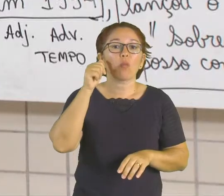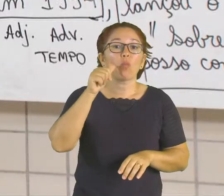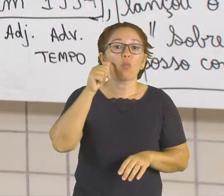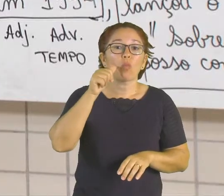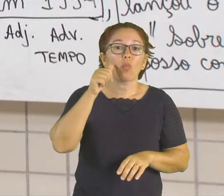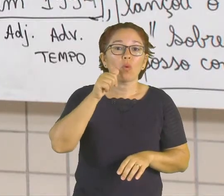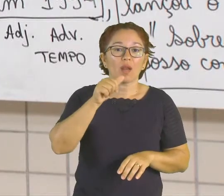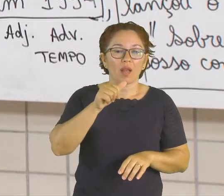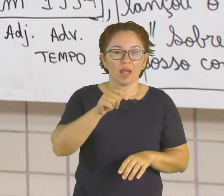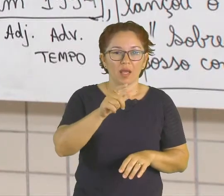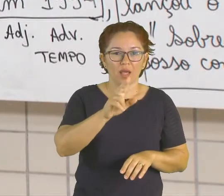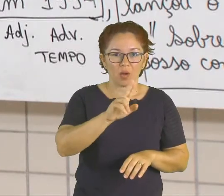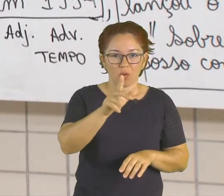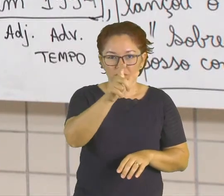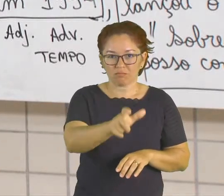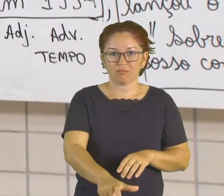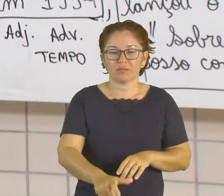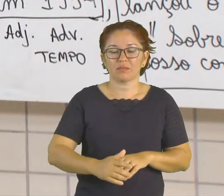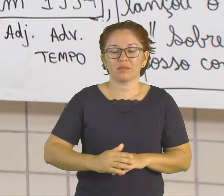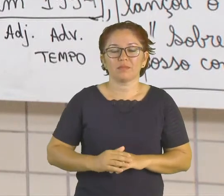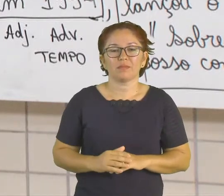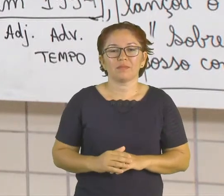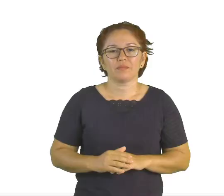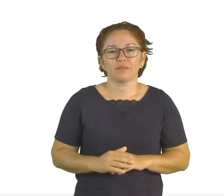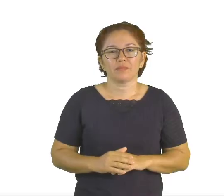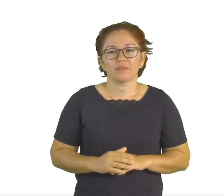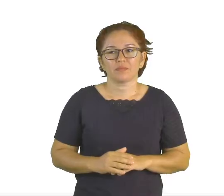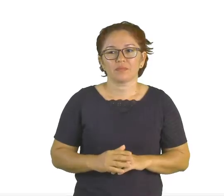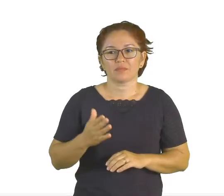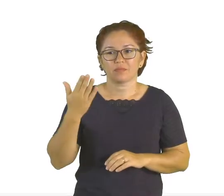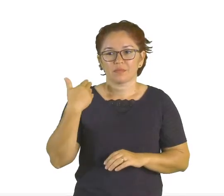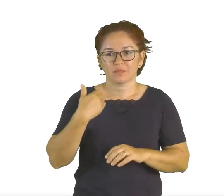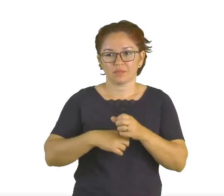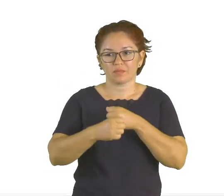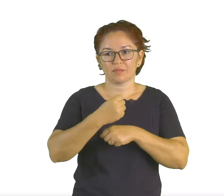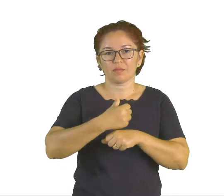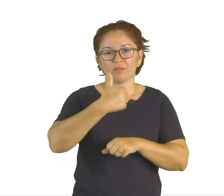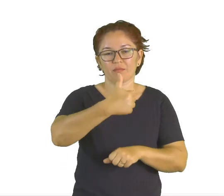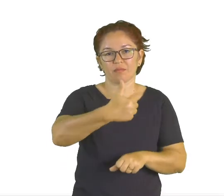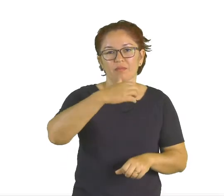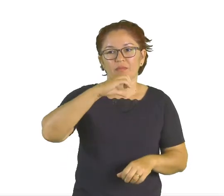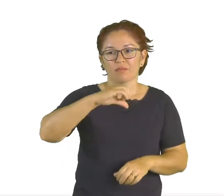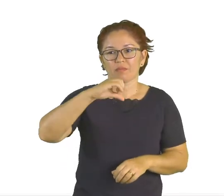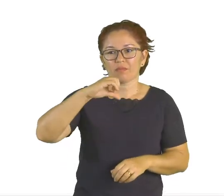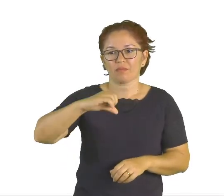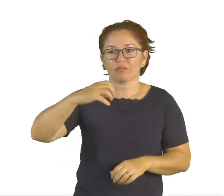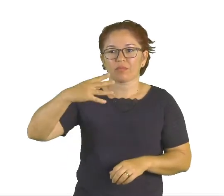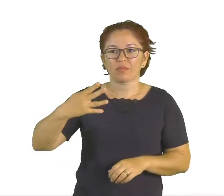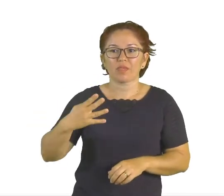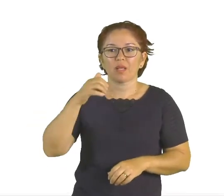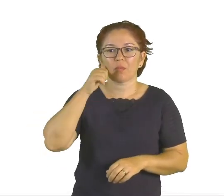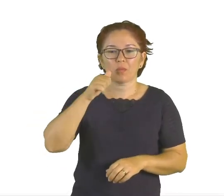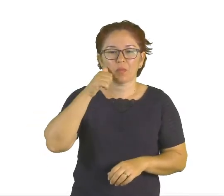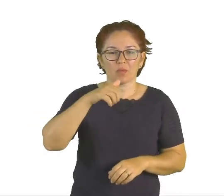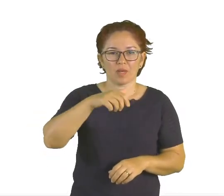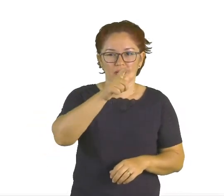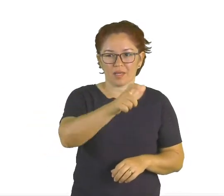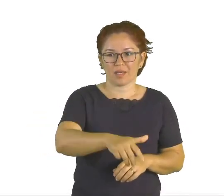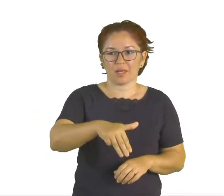lá da Lei Maria da Penha. Em 1994, Maria da Penha lança o